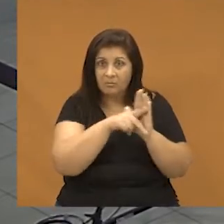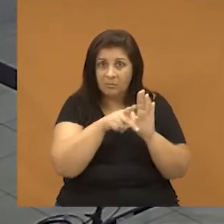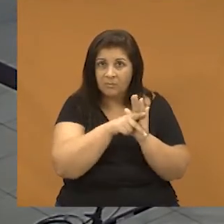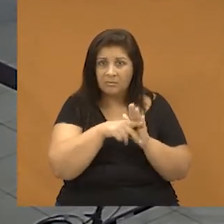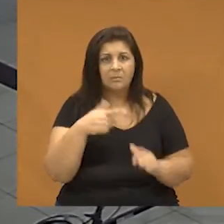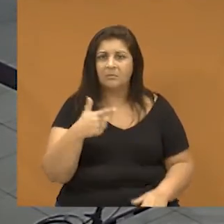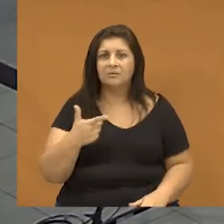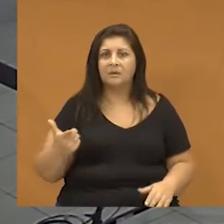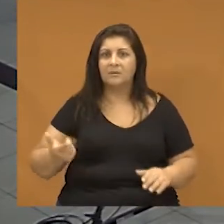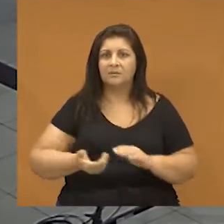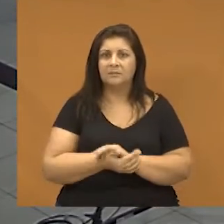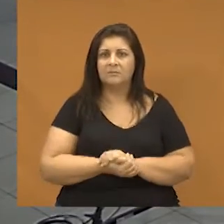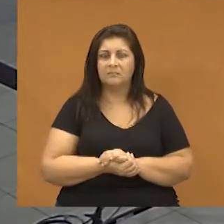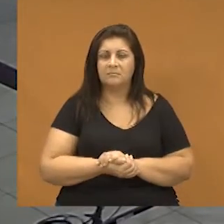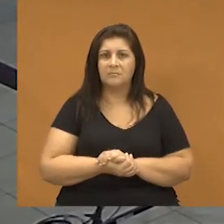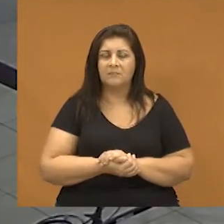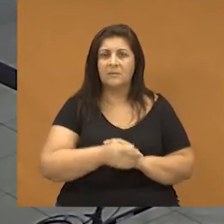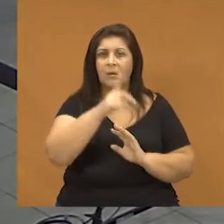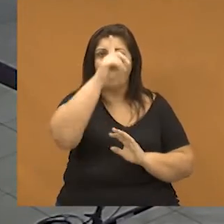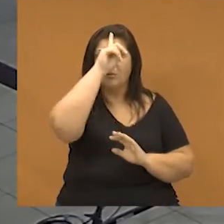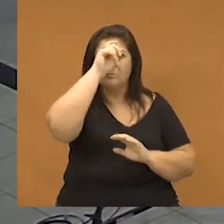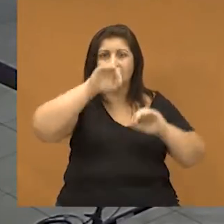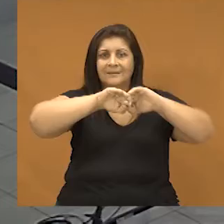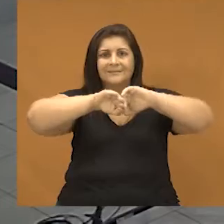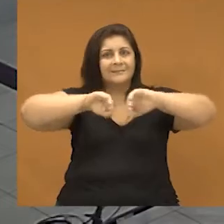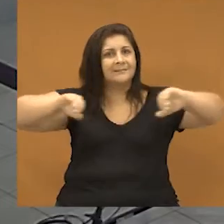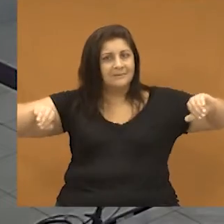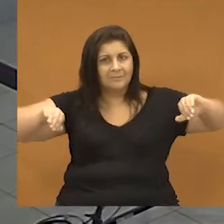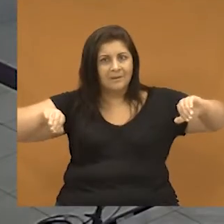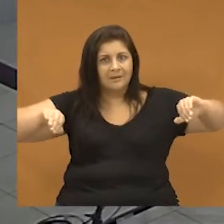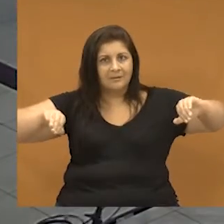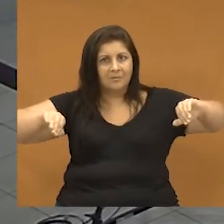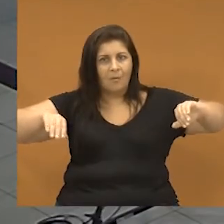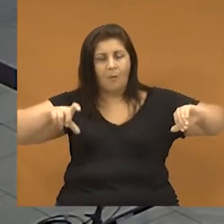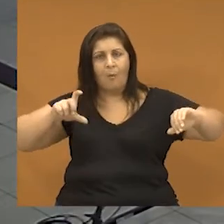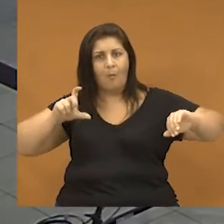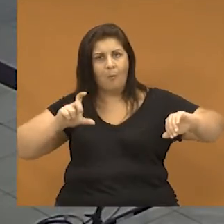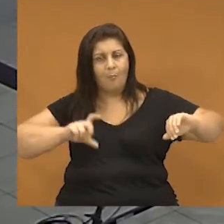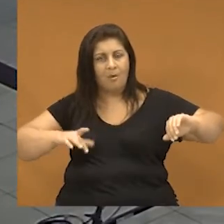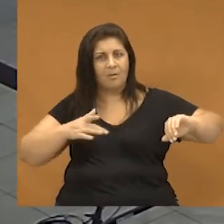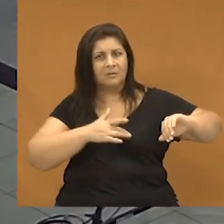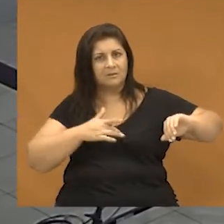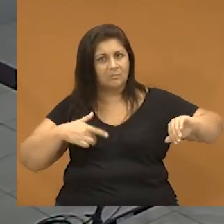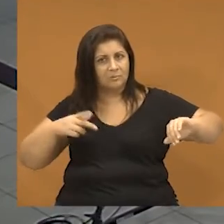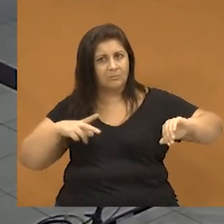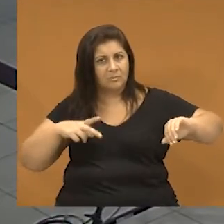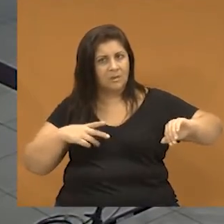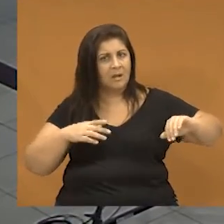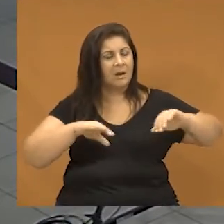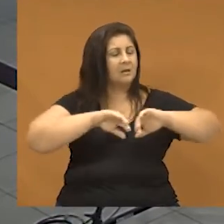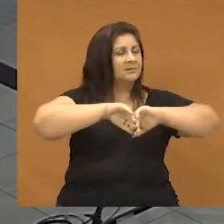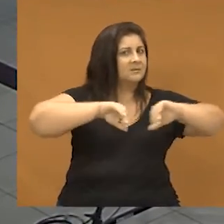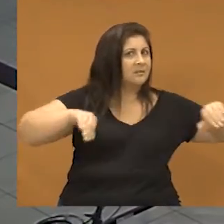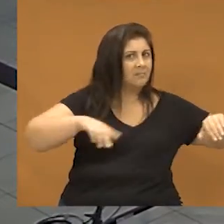R$50 uma consulta? O hospital não tem nada a ver com convênio. A gente não pode misturar essas estações, entendeu? Então, é isso que é o bom. Eu acho assim,